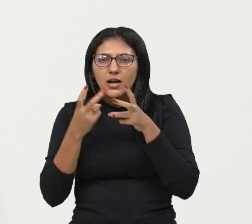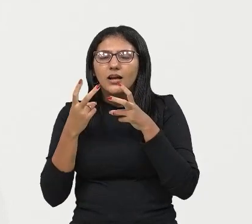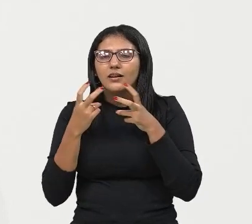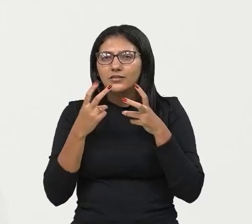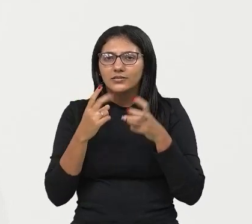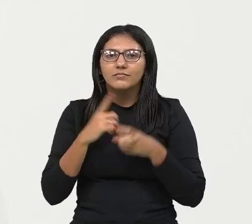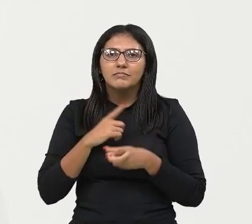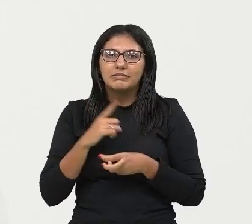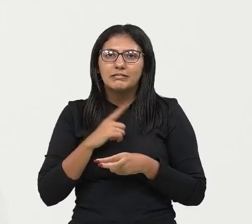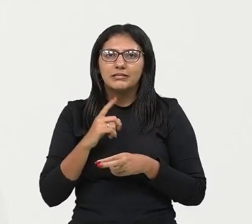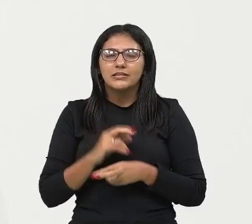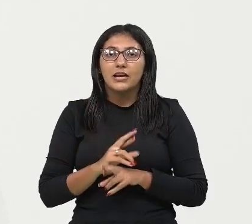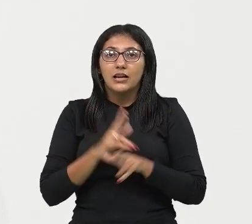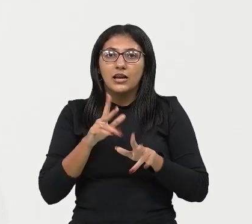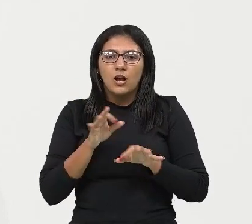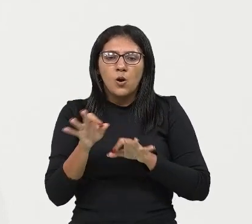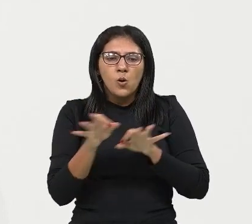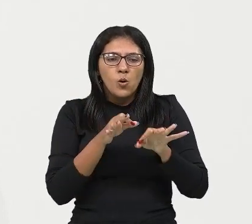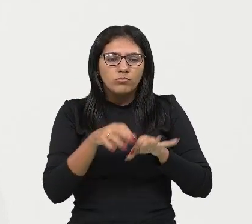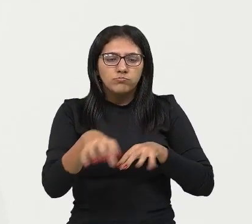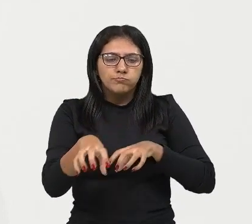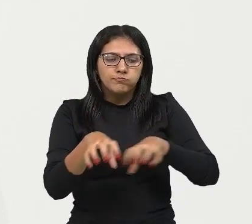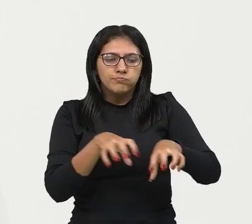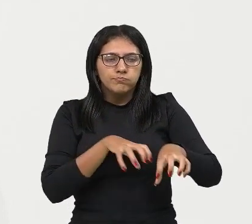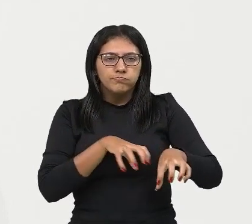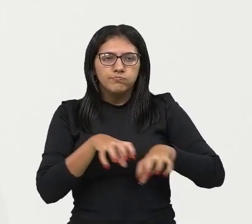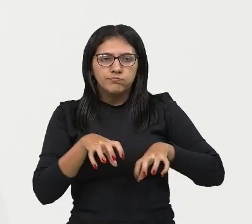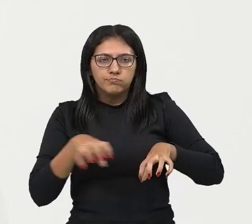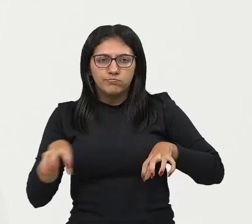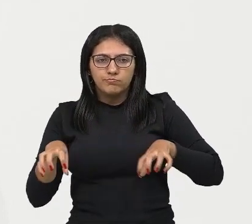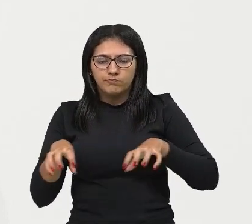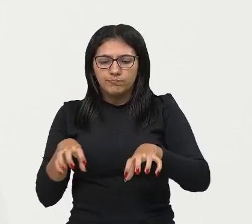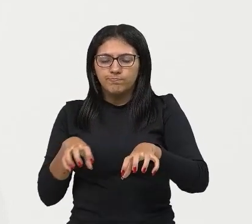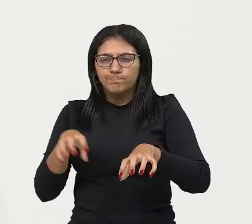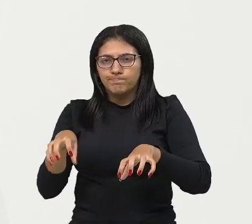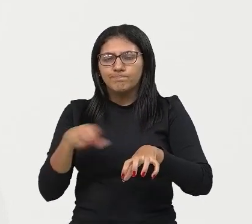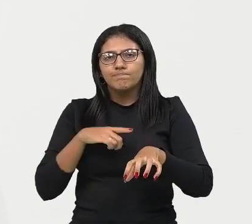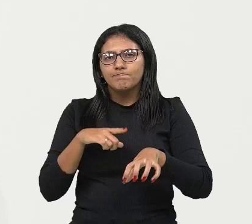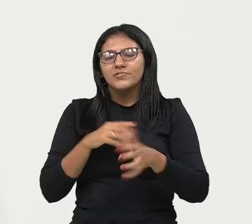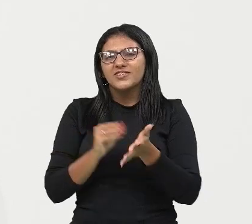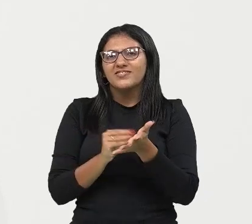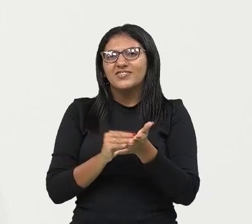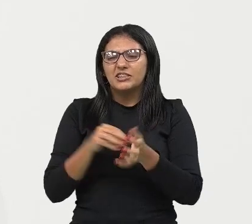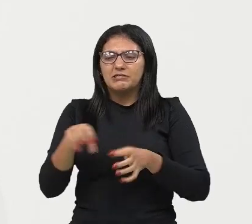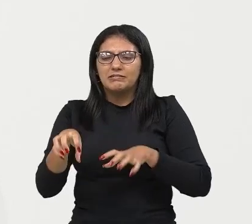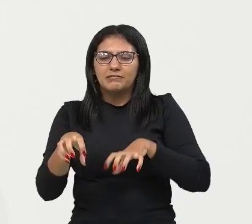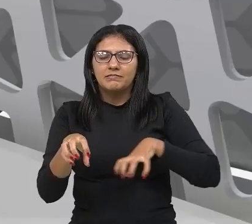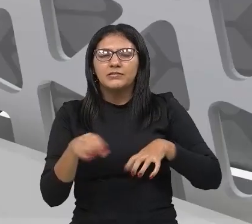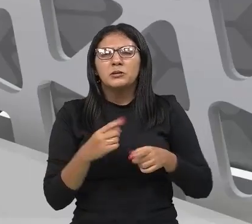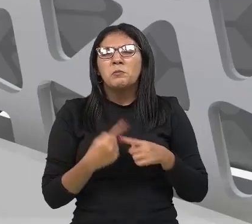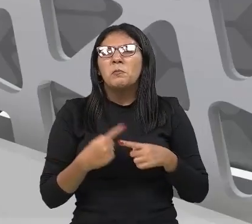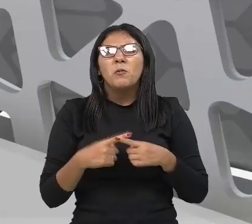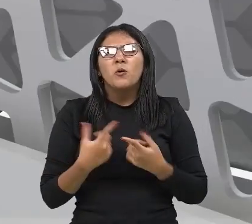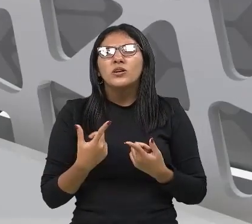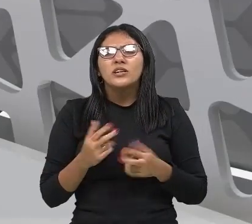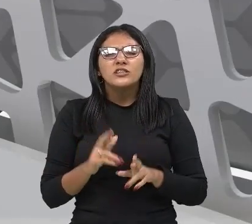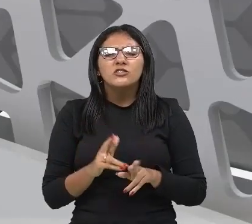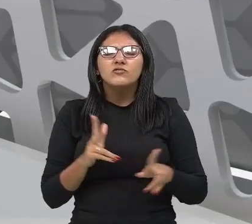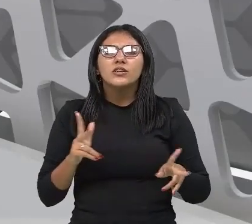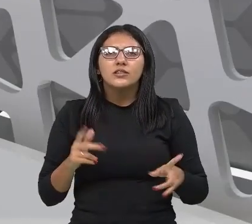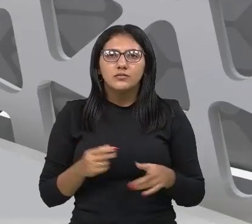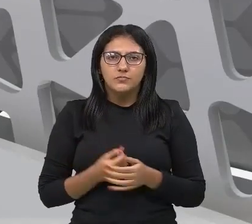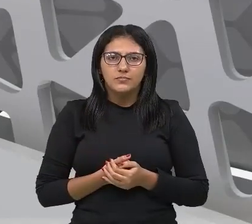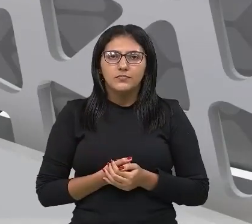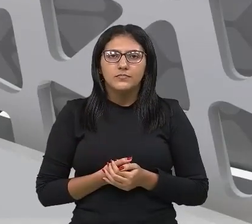né, essa distribuição do nosso país, que está distribuída de maneira irregular. Por que irregular, pessoal?